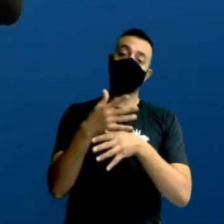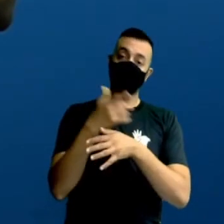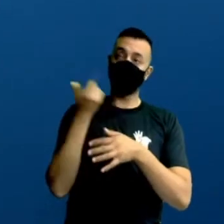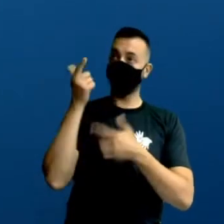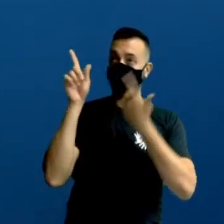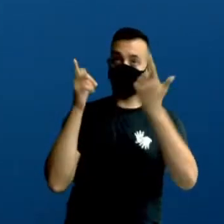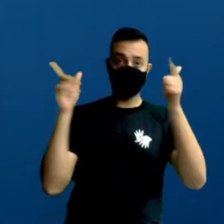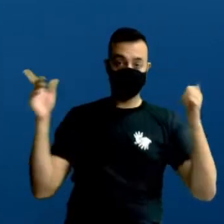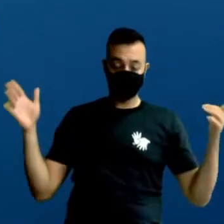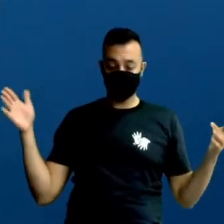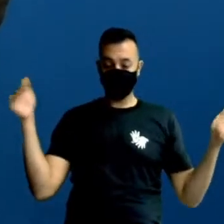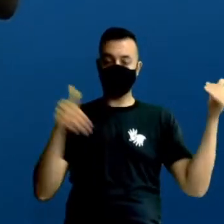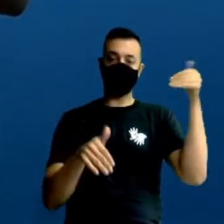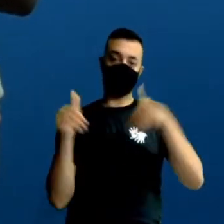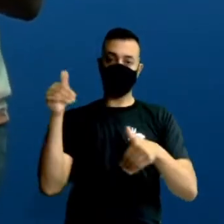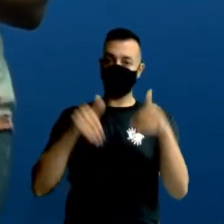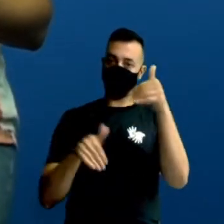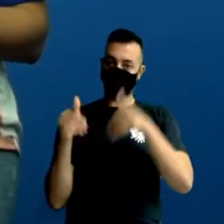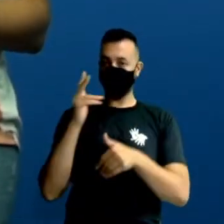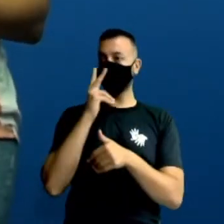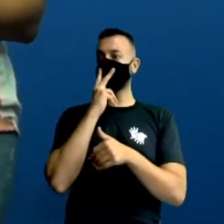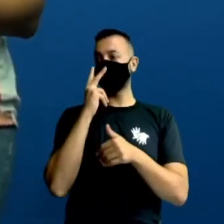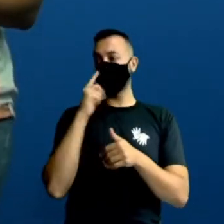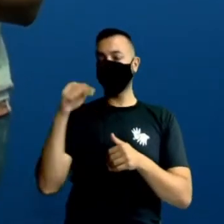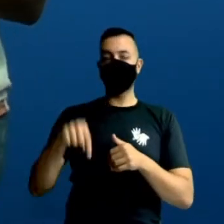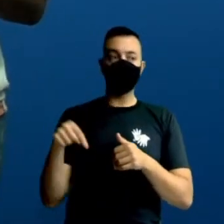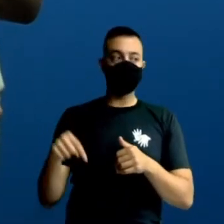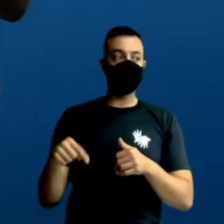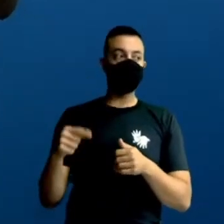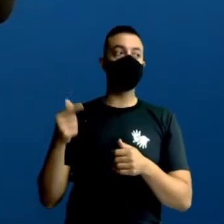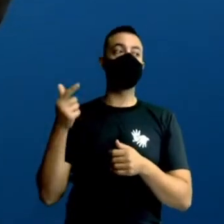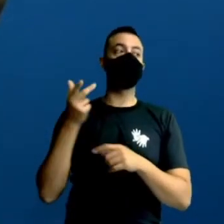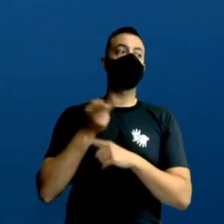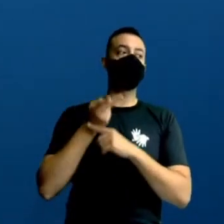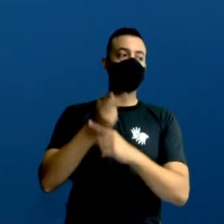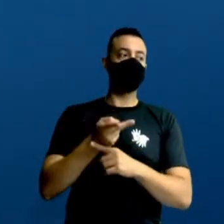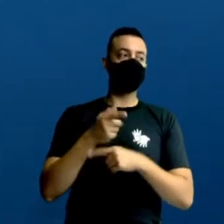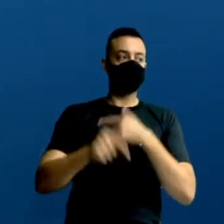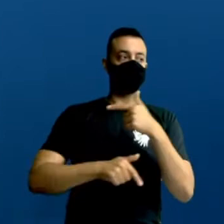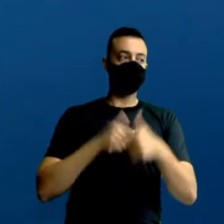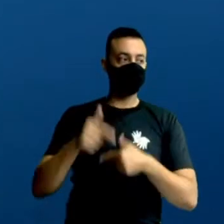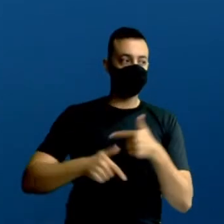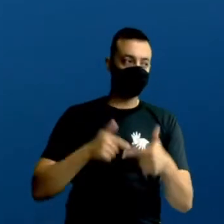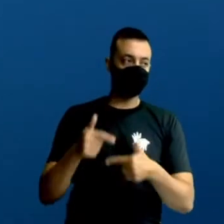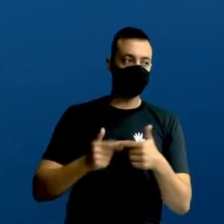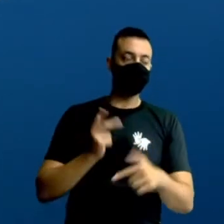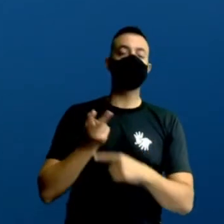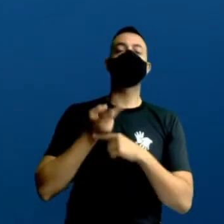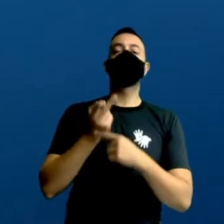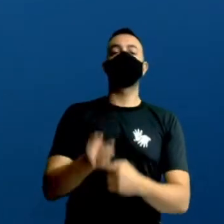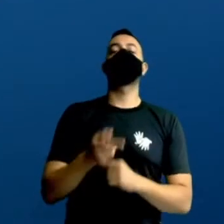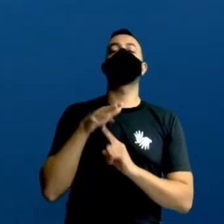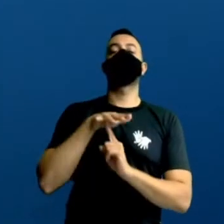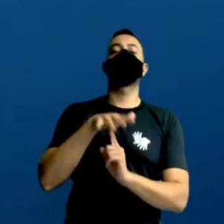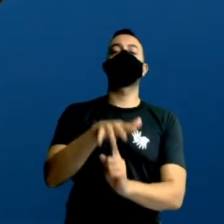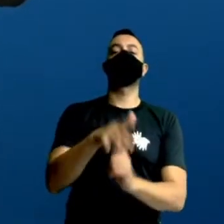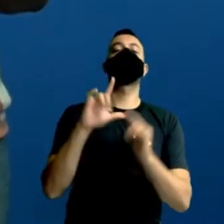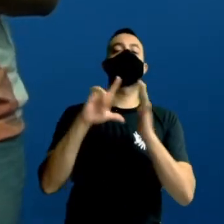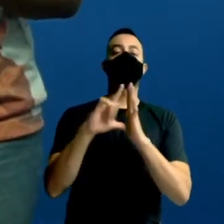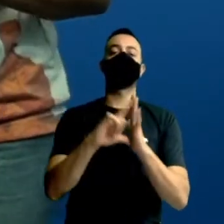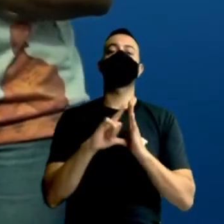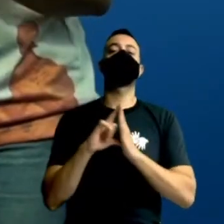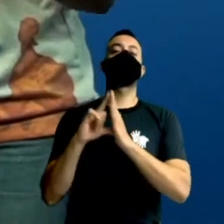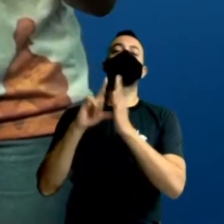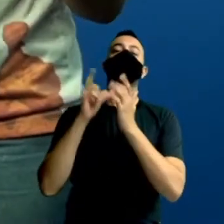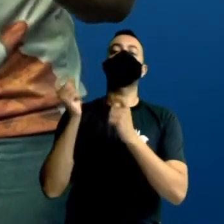pessoas de outras cidades vêm para cá, para Vitória de Santo Antão, atrás de serviço, atrás da feira, de comércios,